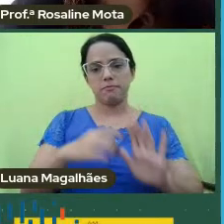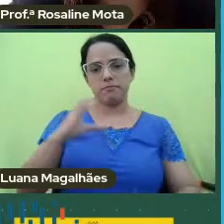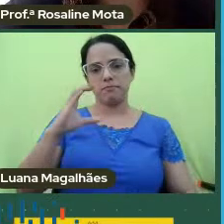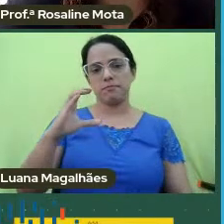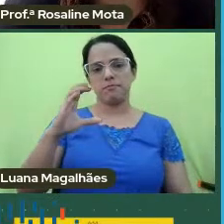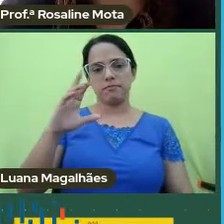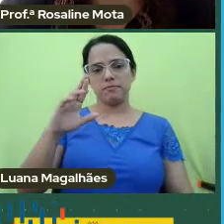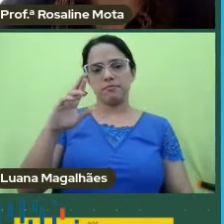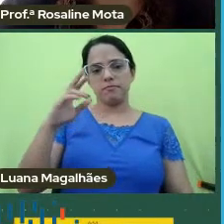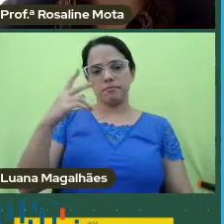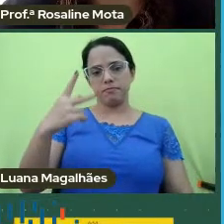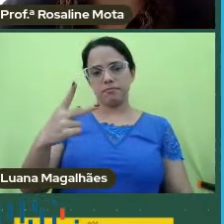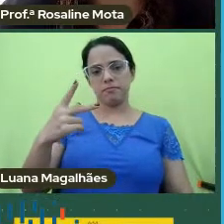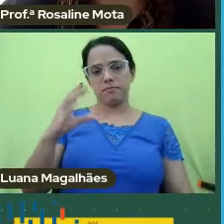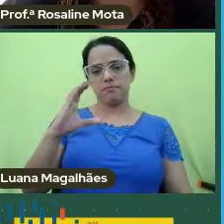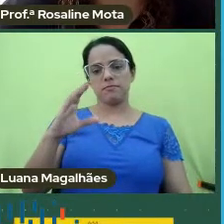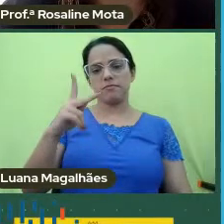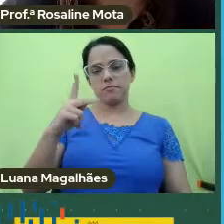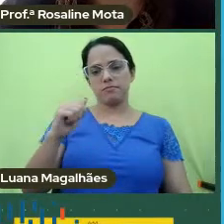CEPADs. Então,